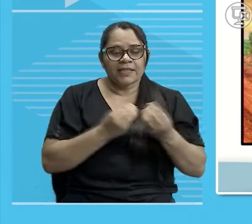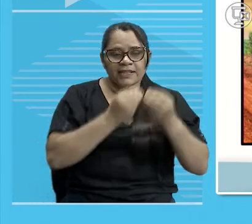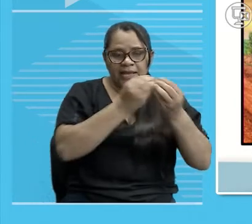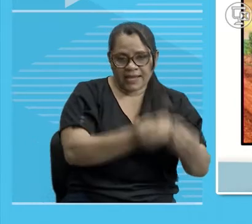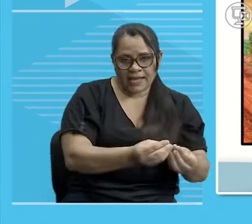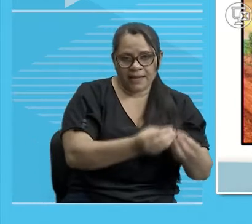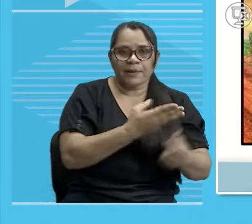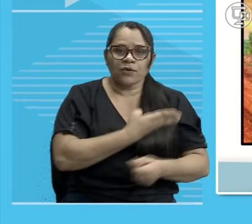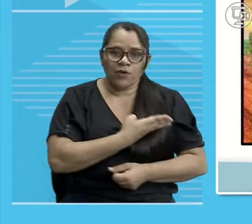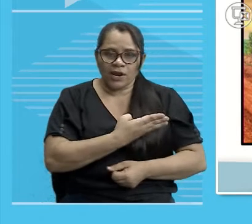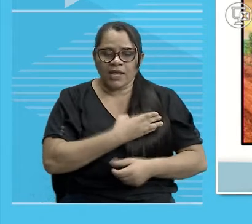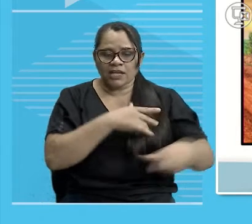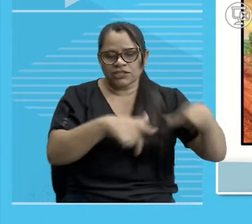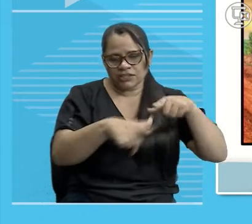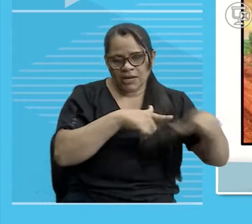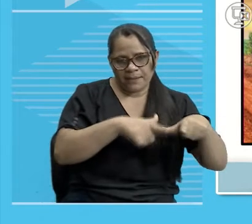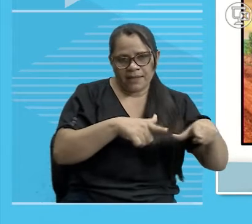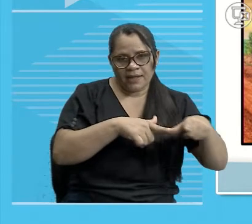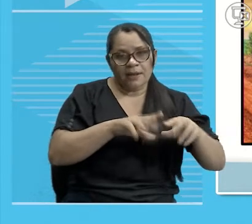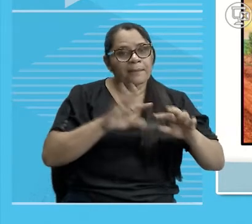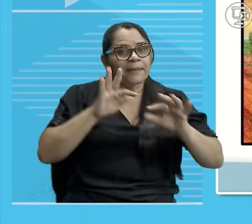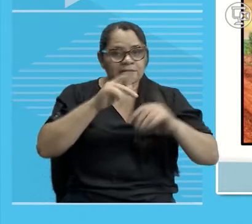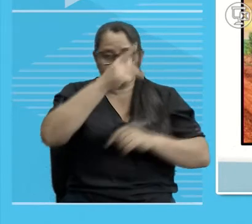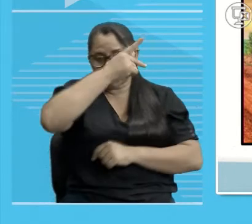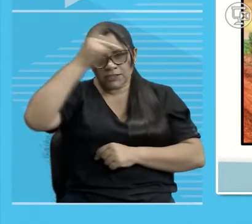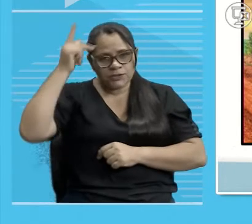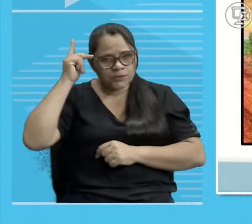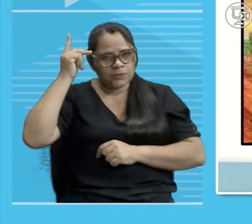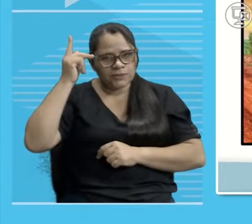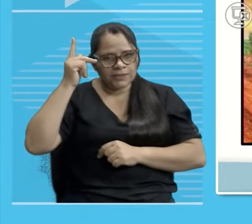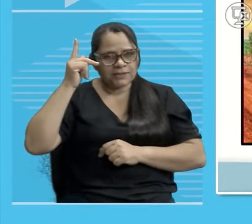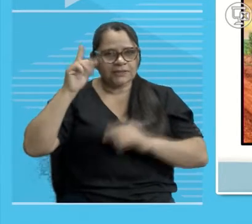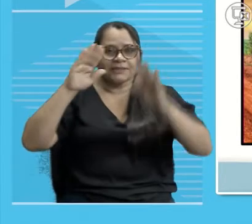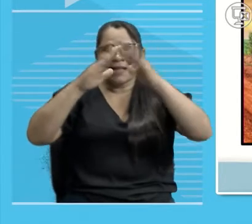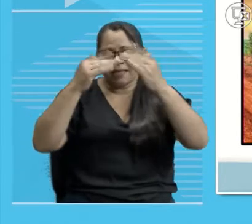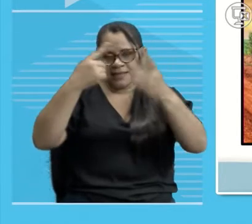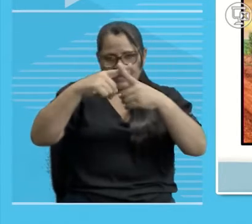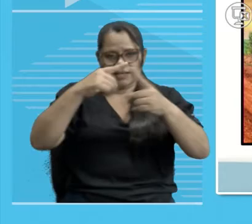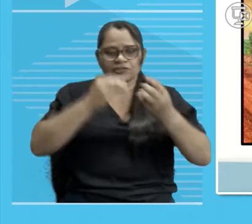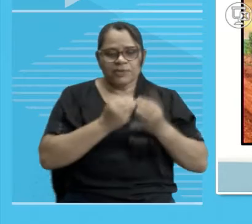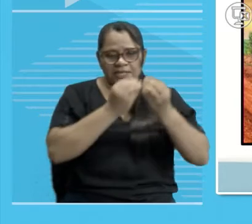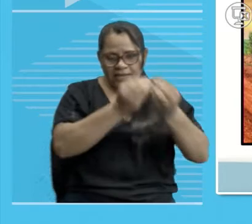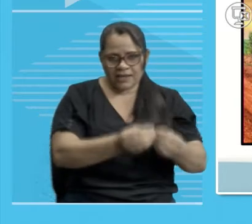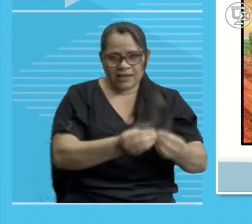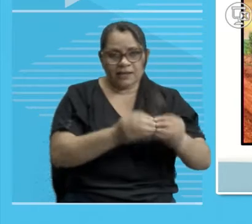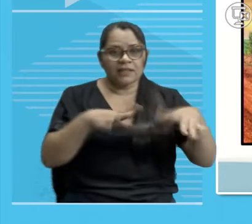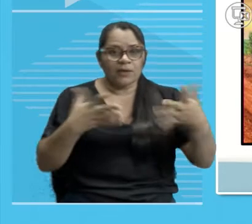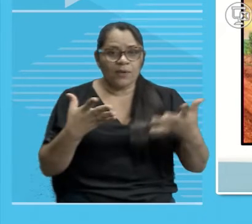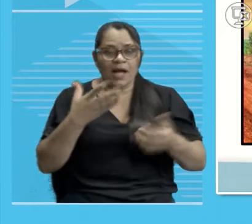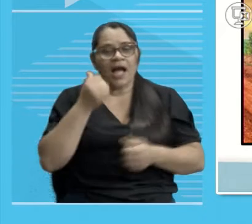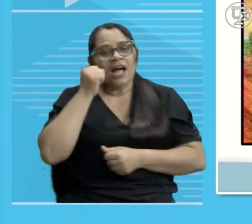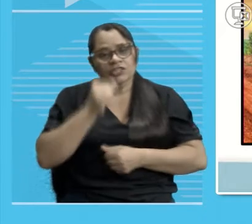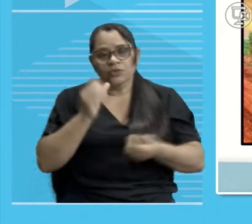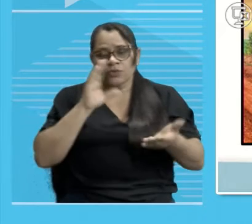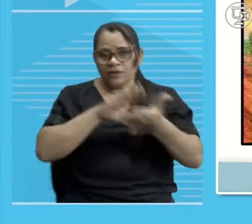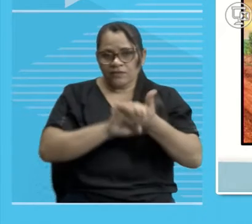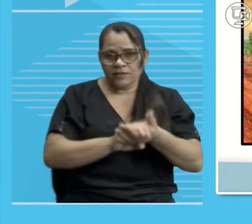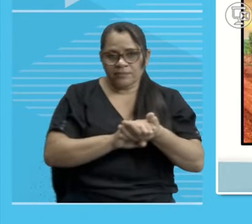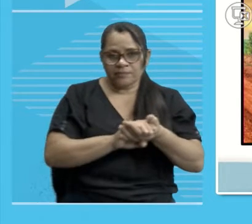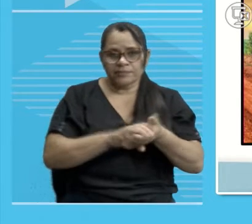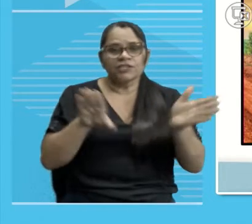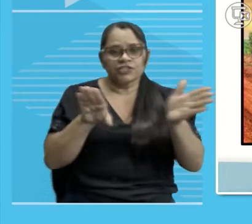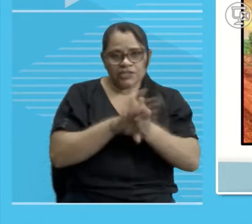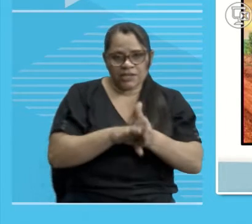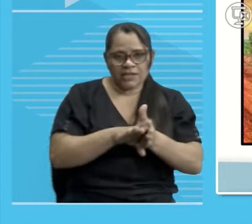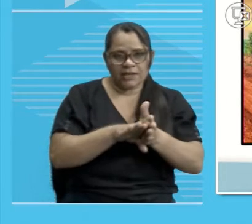para o pessoal da igreja só que a noiva chega para essa minha amiga aqui e ela entrega uma folha de papel